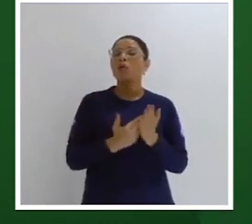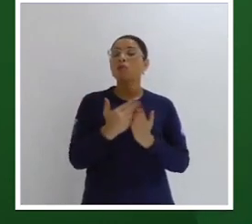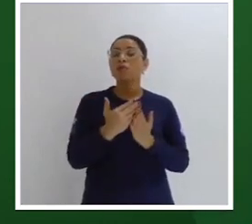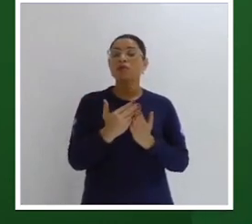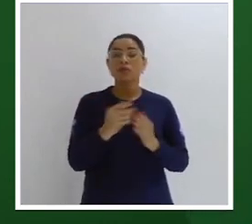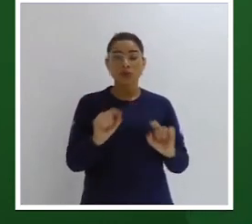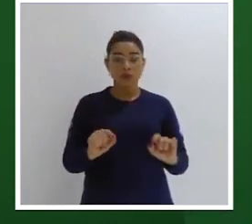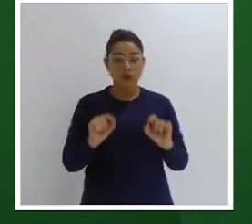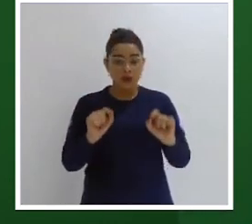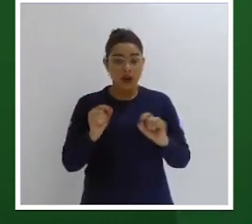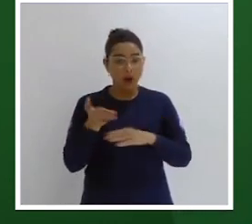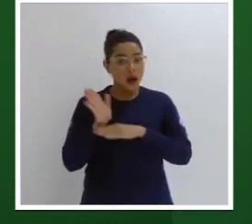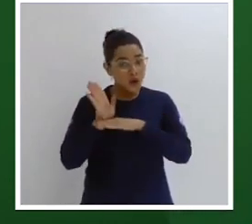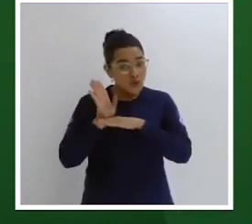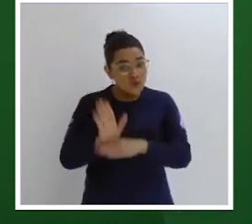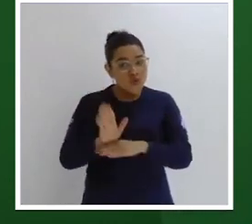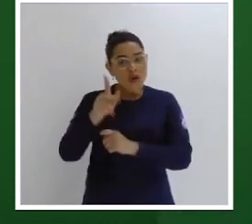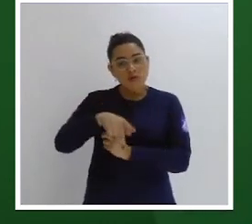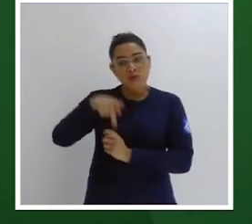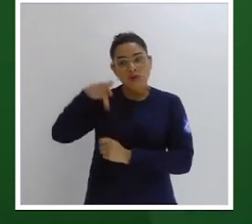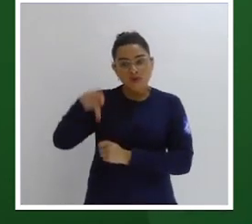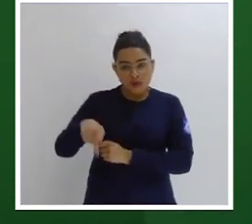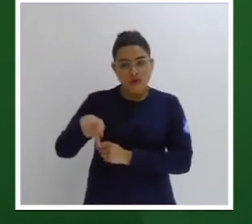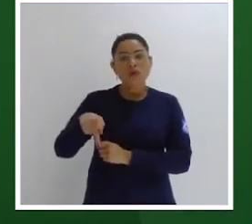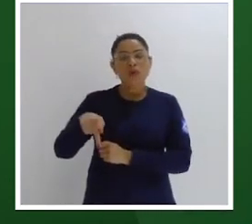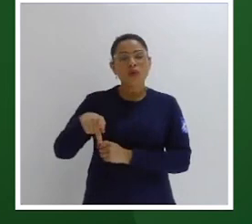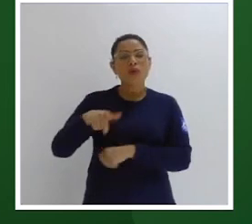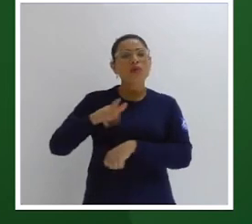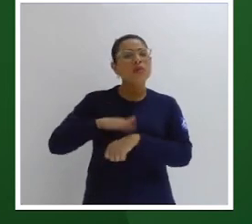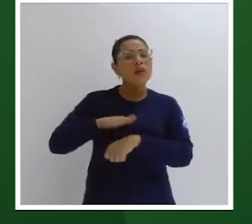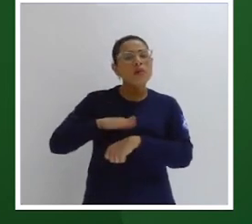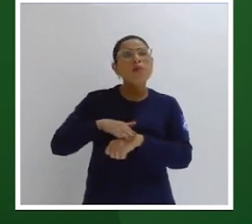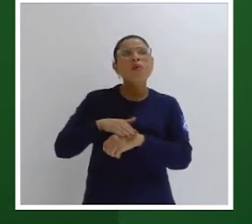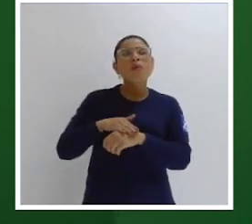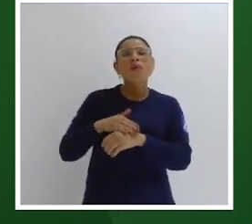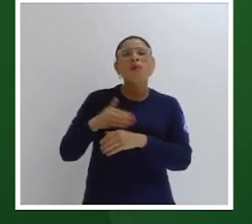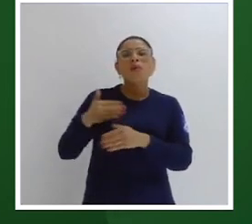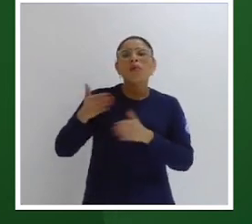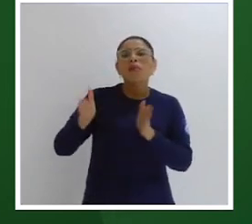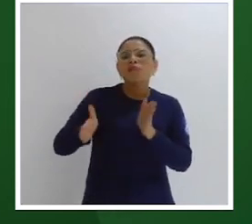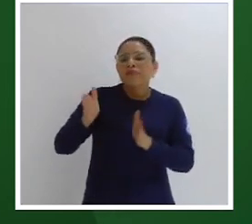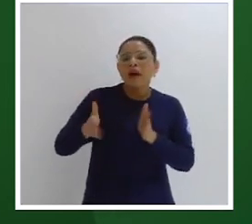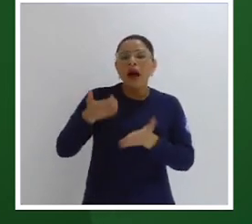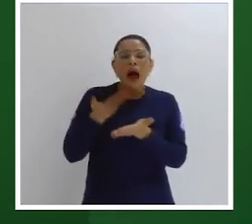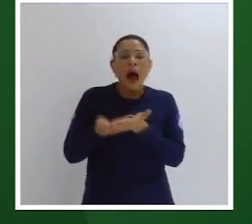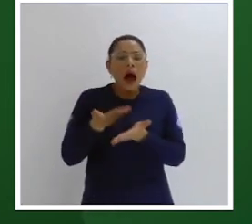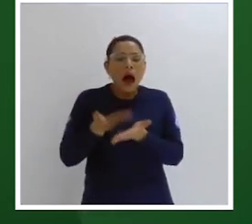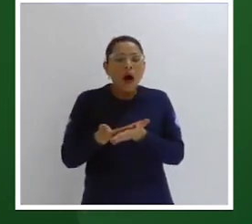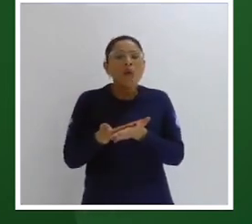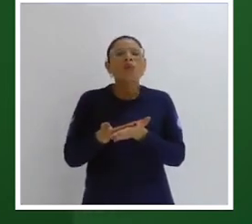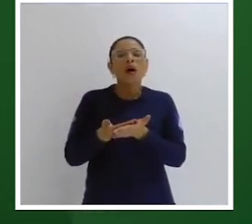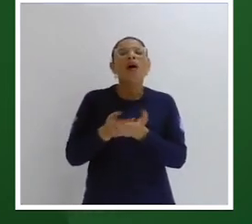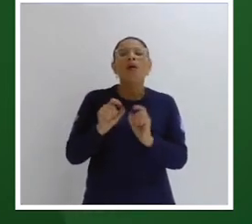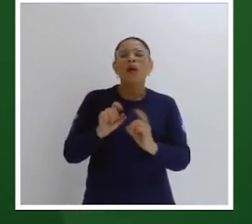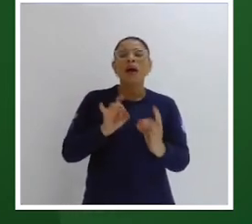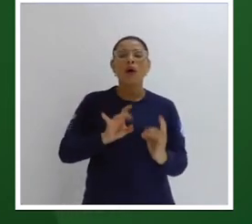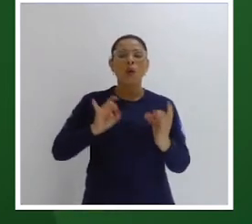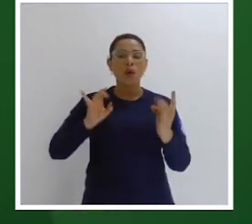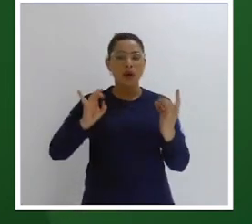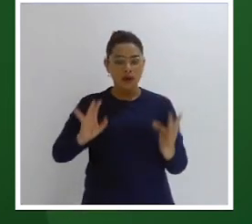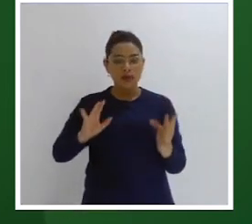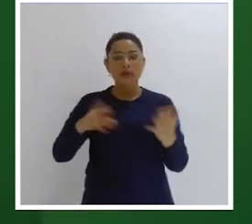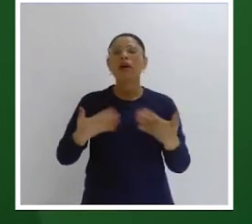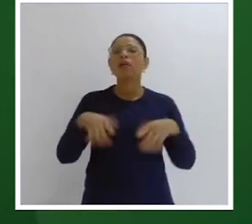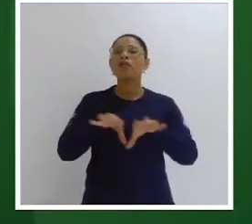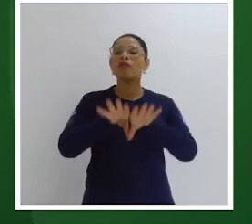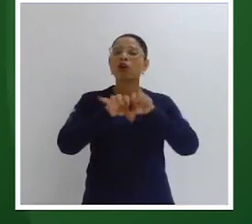para ajudar os nossos professores Dessa época a gente estava fazendo tendo aulas online as nossas formações